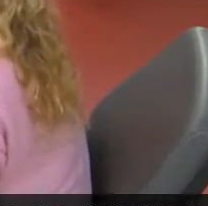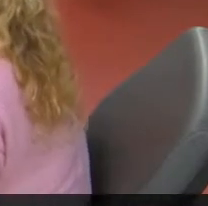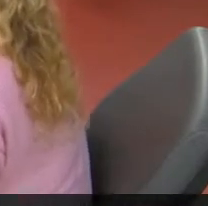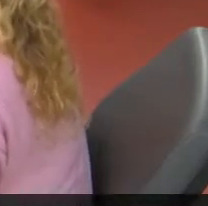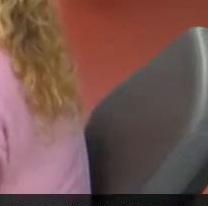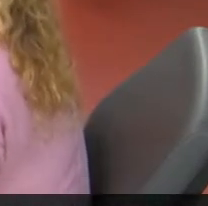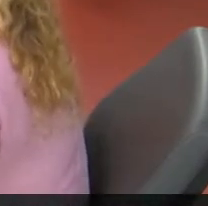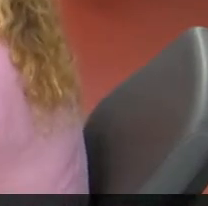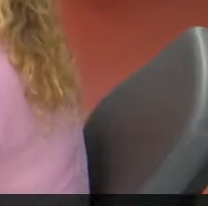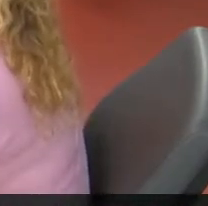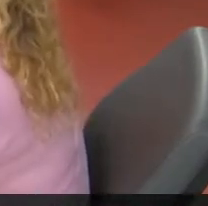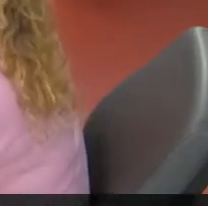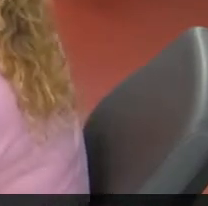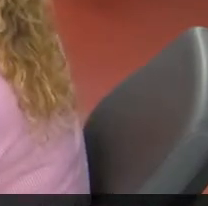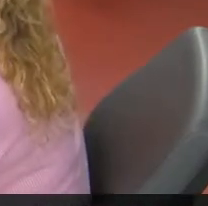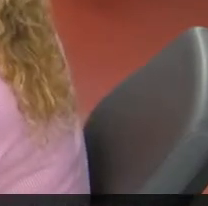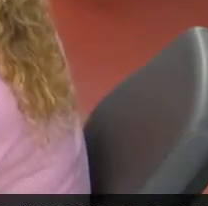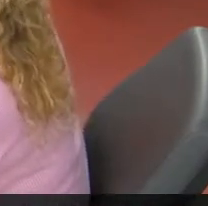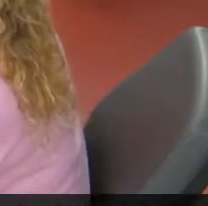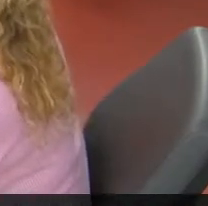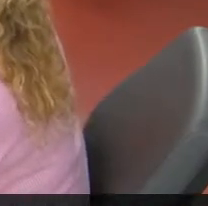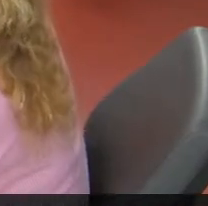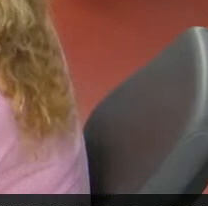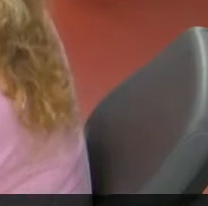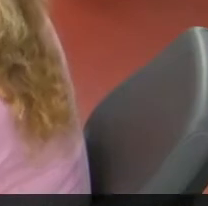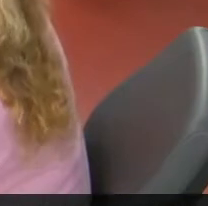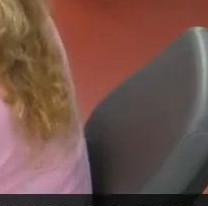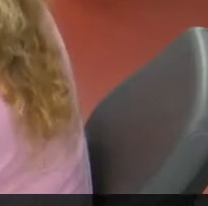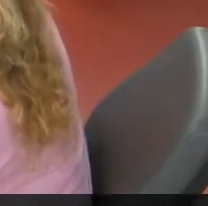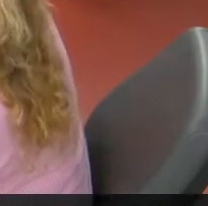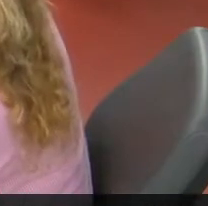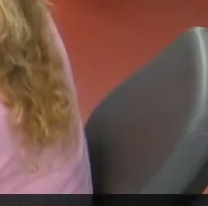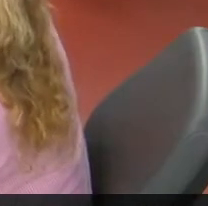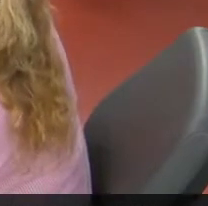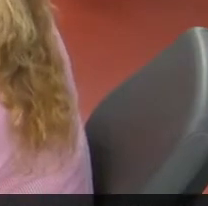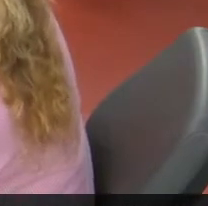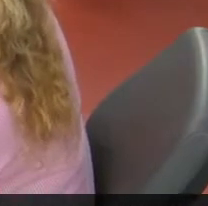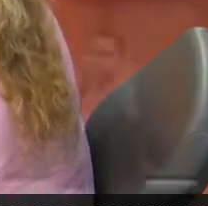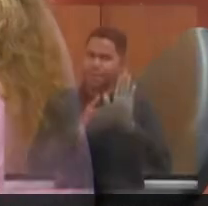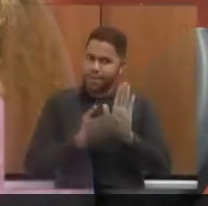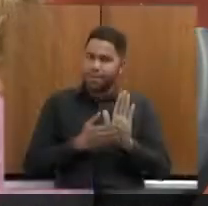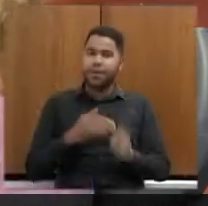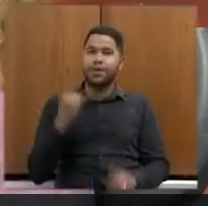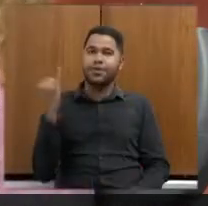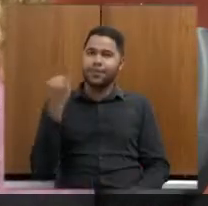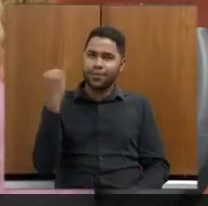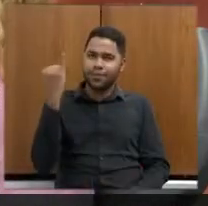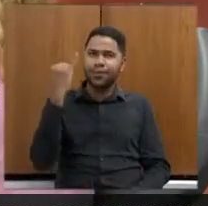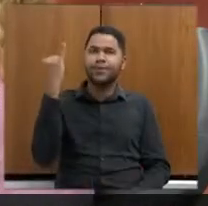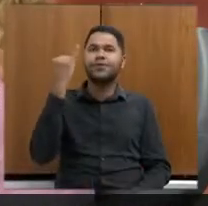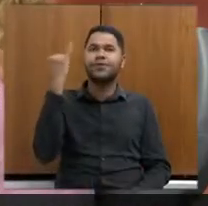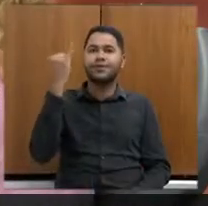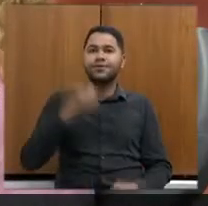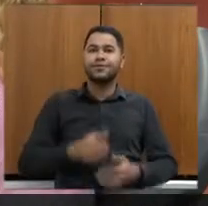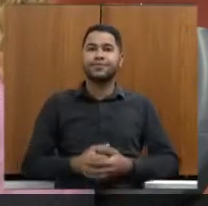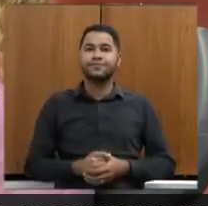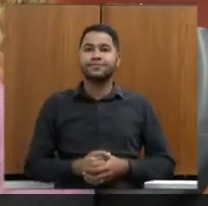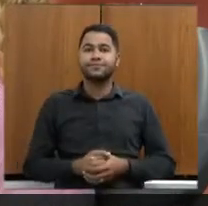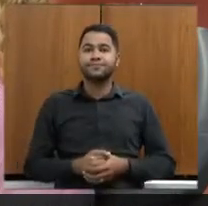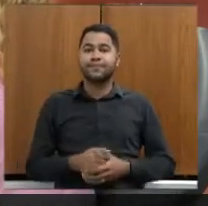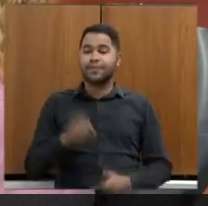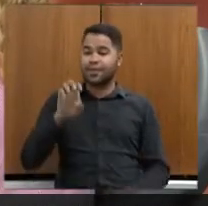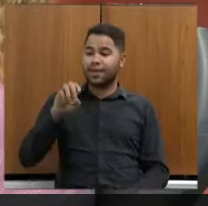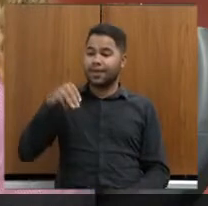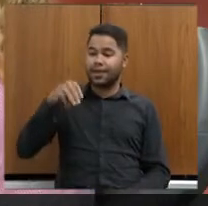eu achei é na verdade eu vou continuar acompanhando essa pauta né uma pauta importante em dupla aí